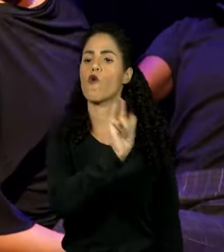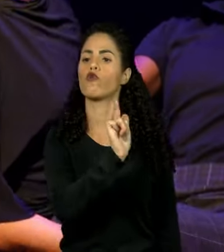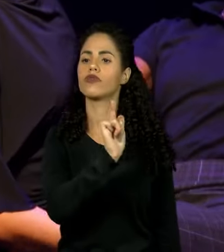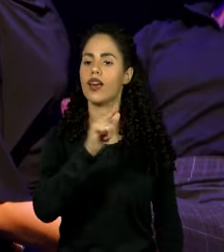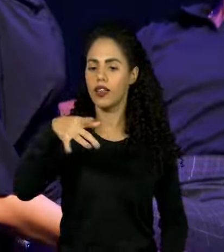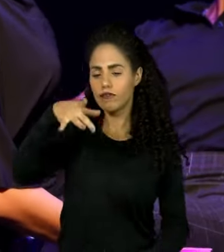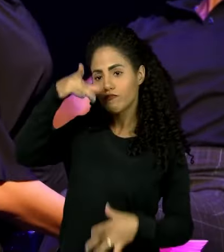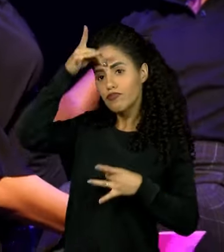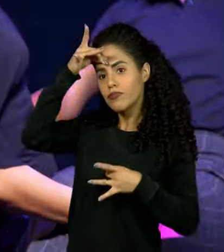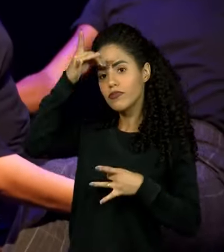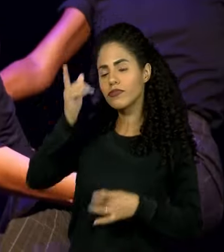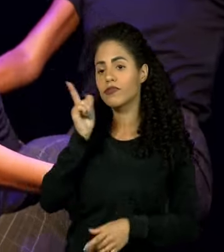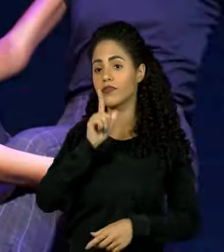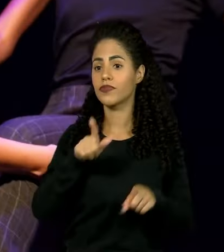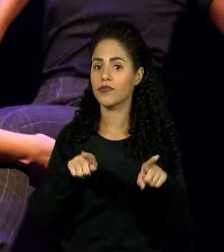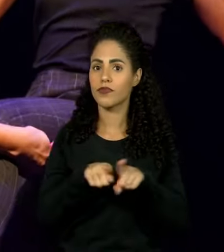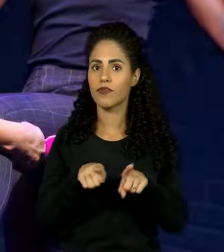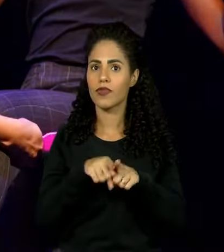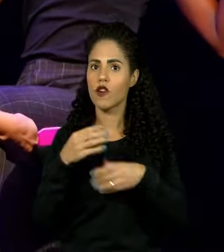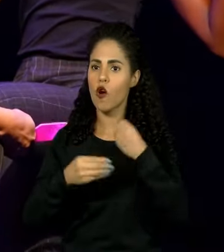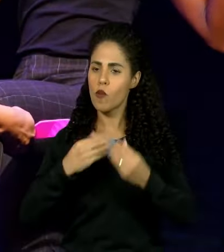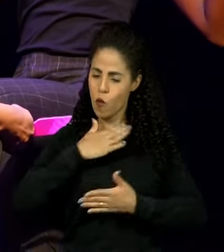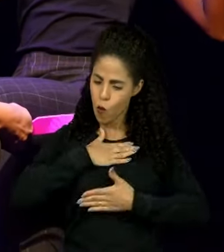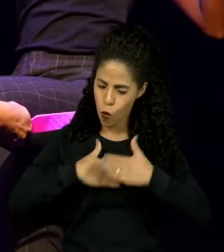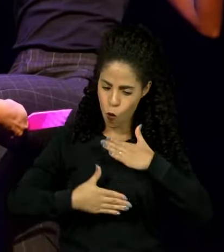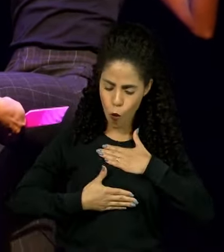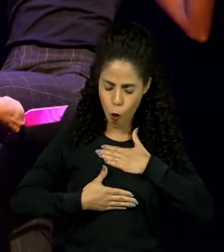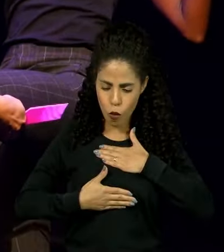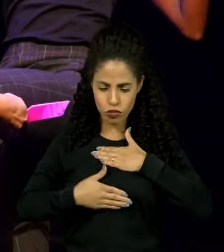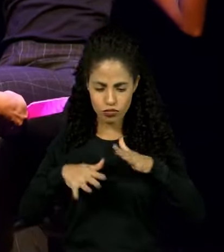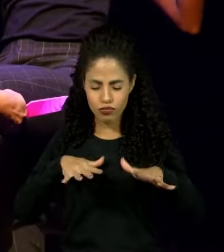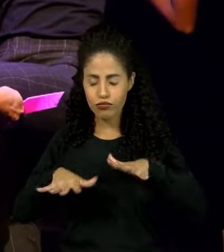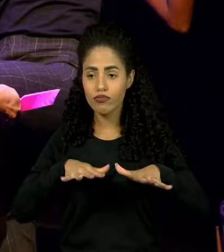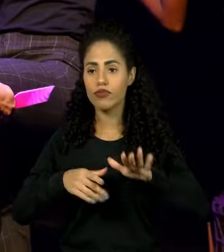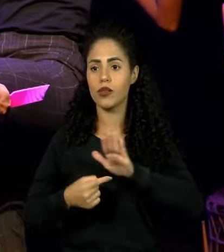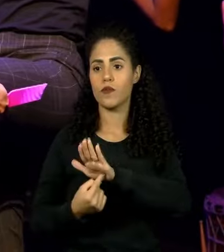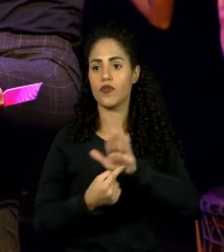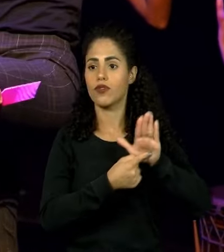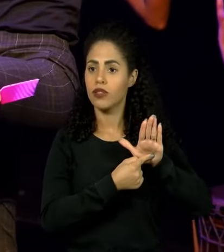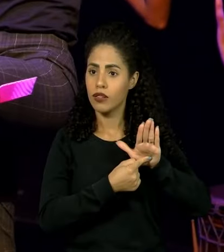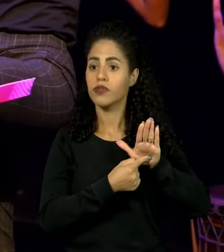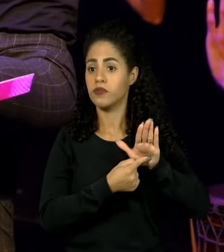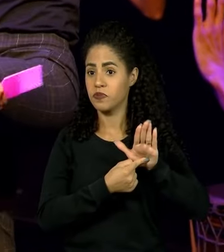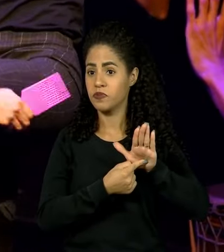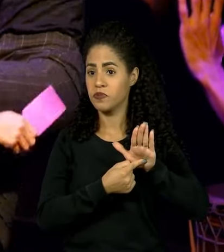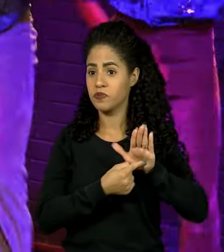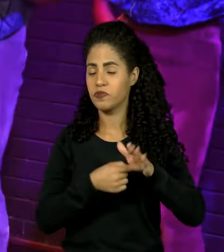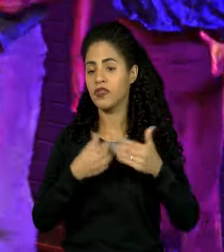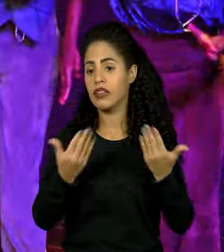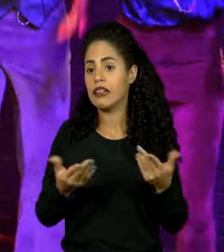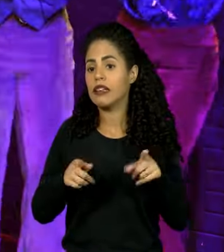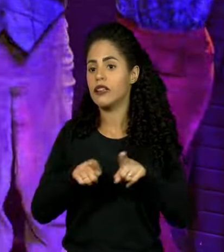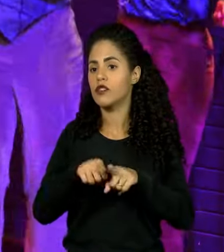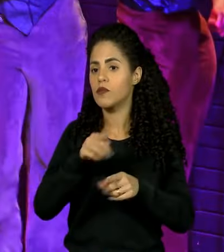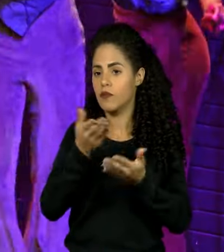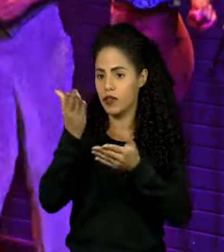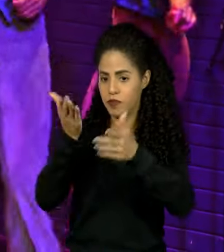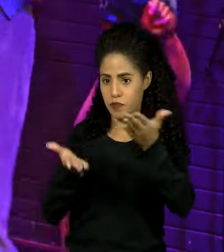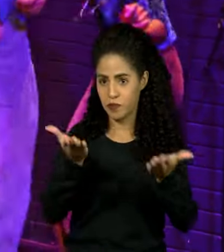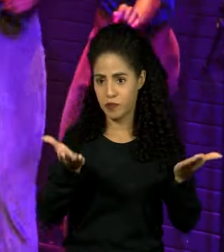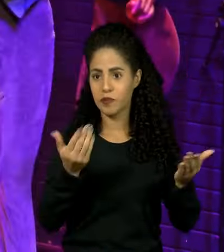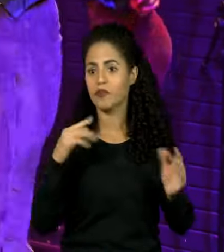narrativa no corpo né o corpo ele é a continuação da palavra e os meninos